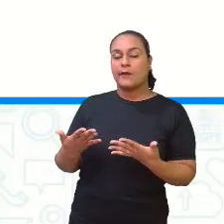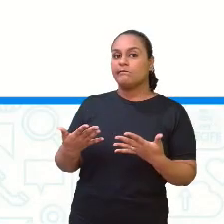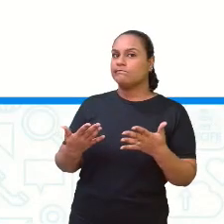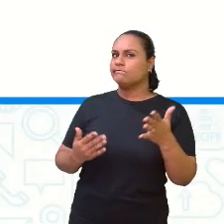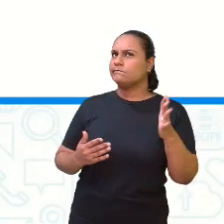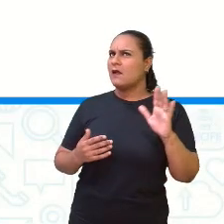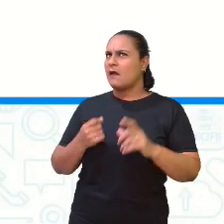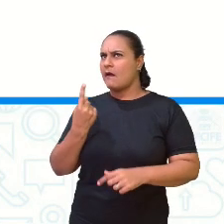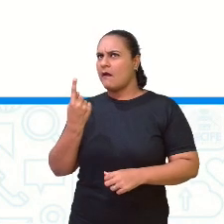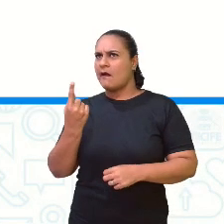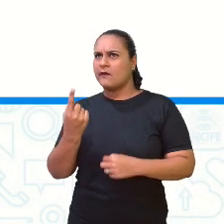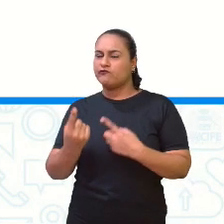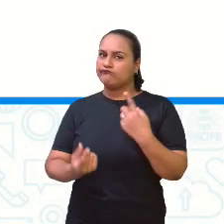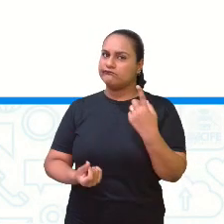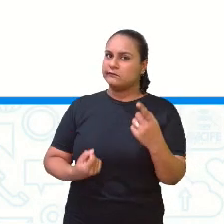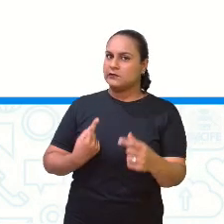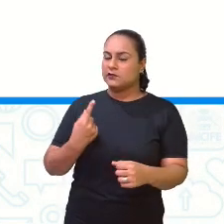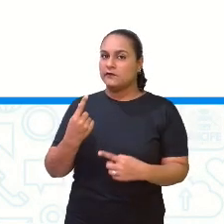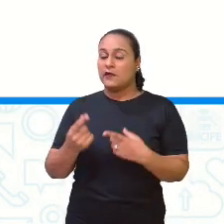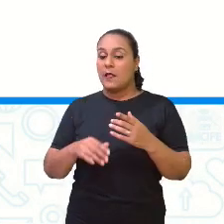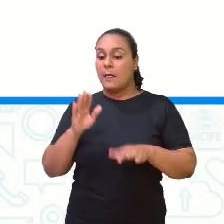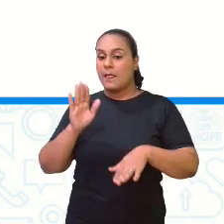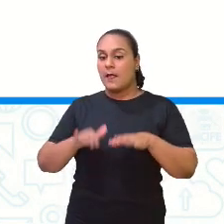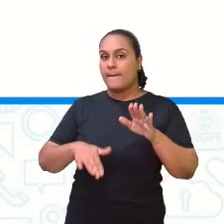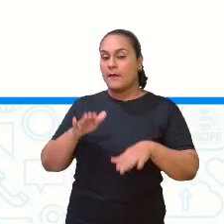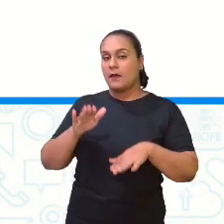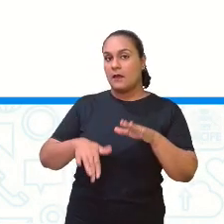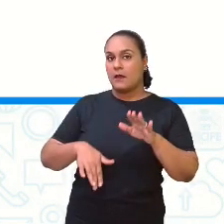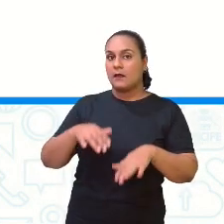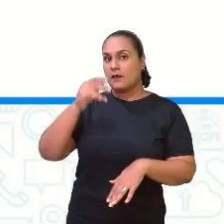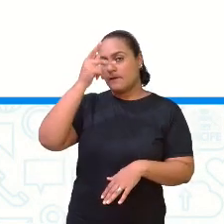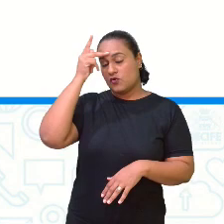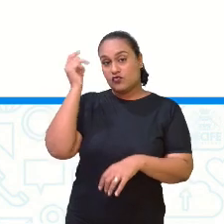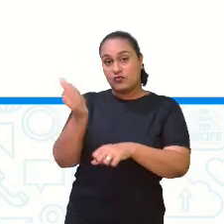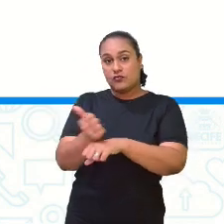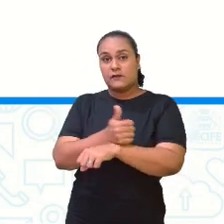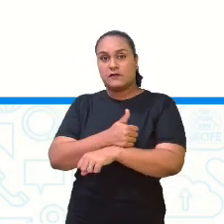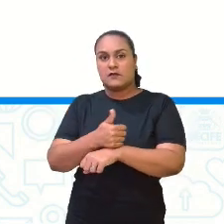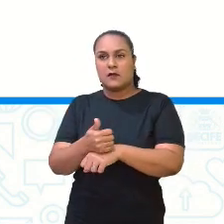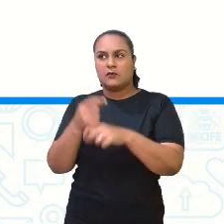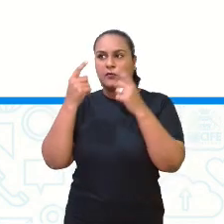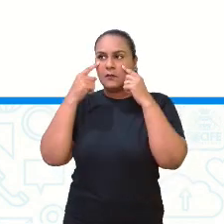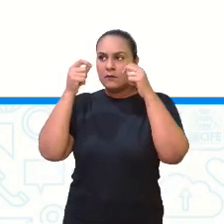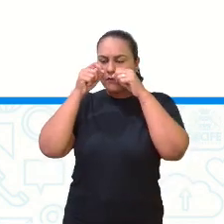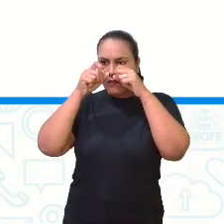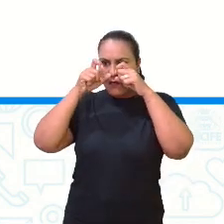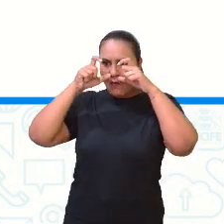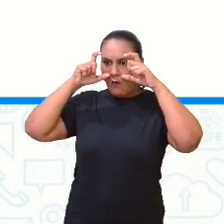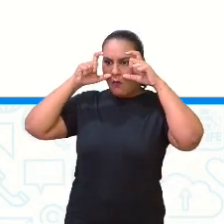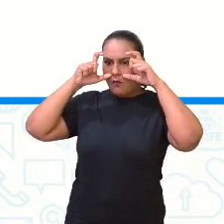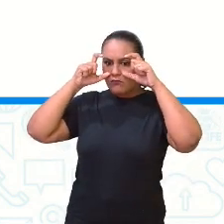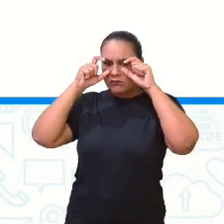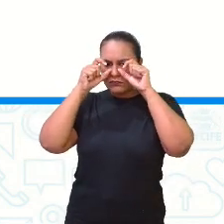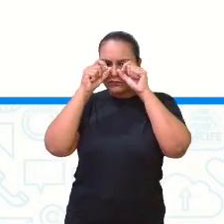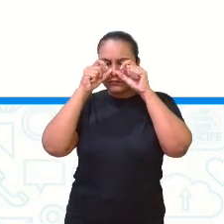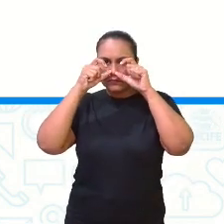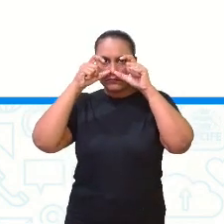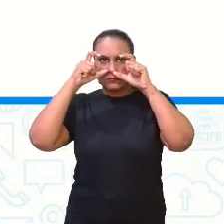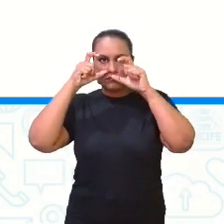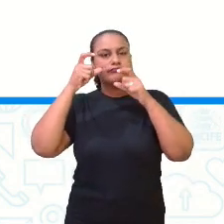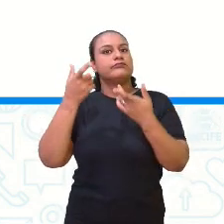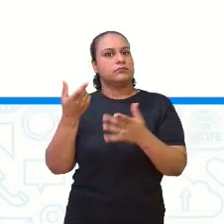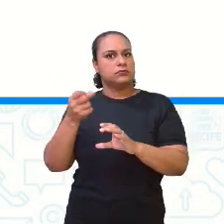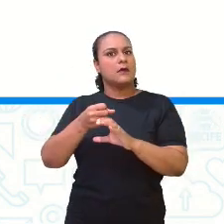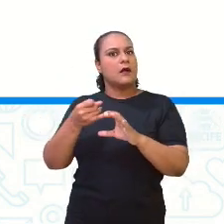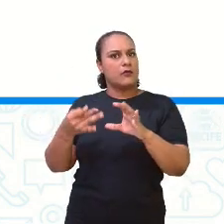vezes, depender, a gente sempre fala, dependendo do artista, exagerar no tamanho dos olhos, né? Essa é uma característica de